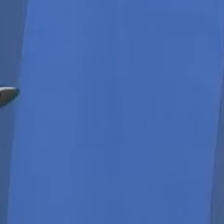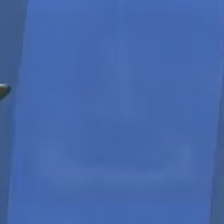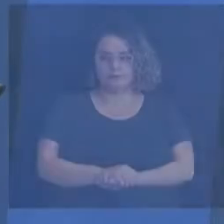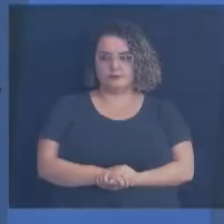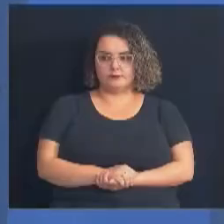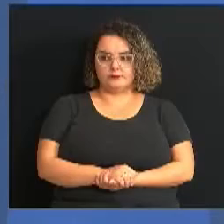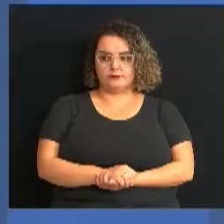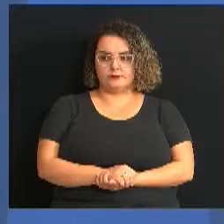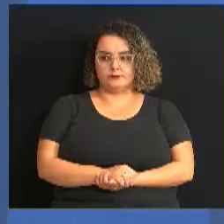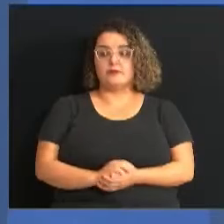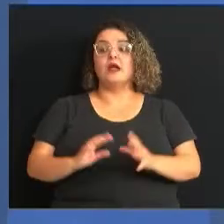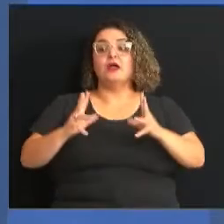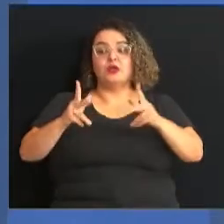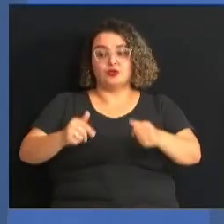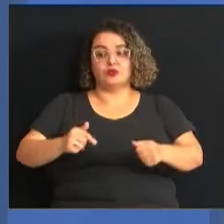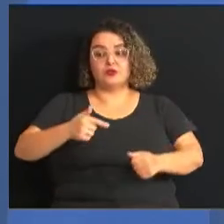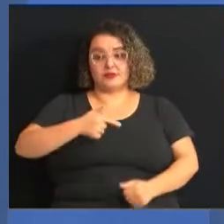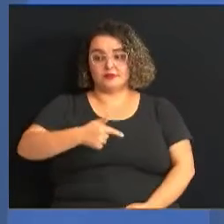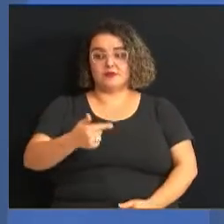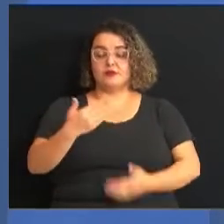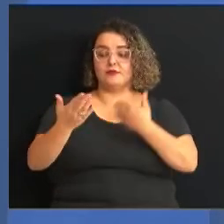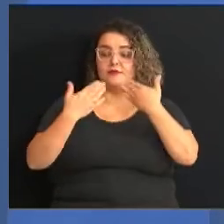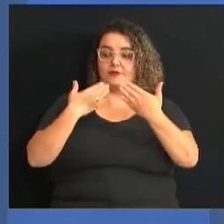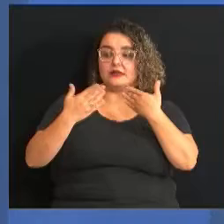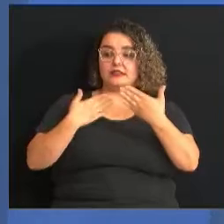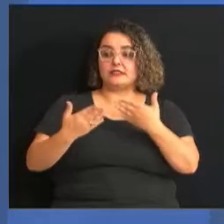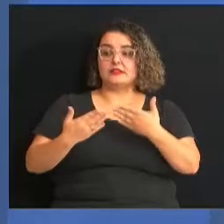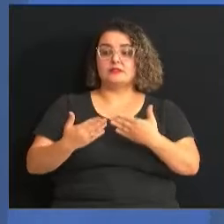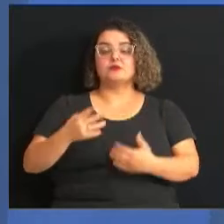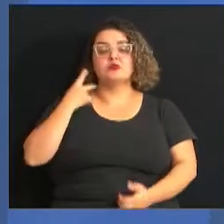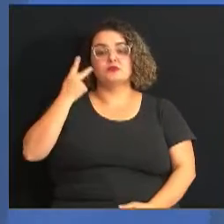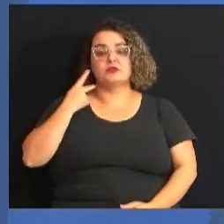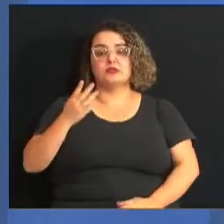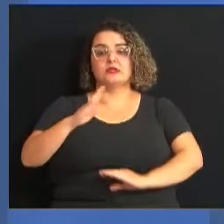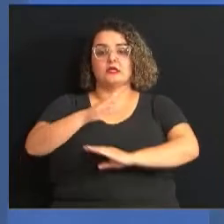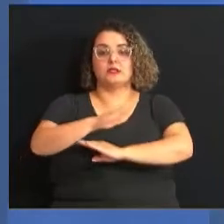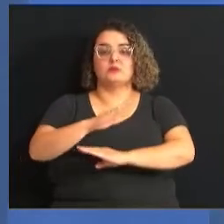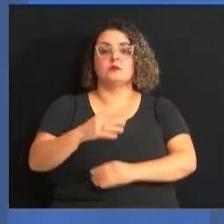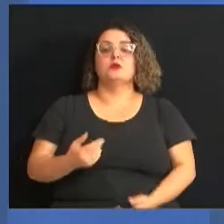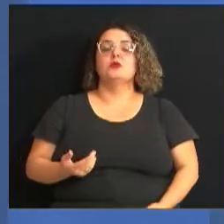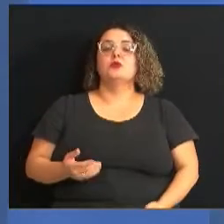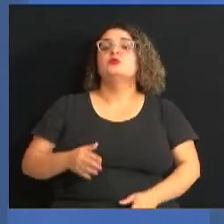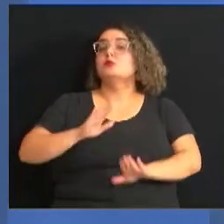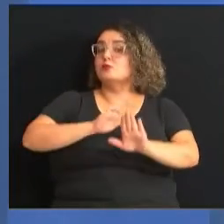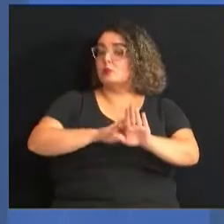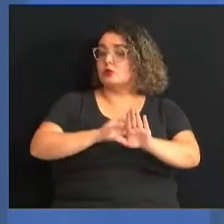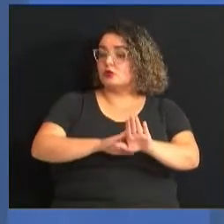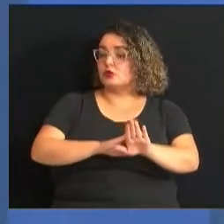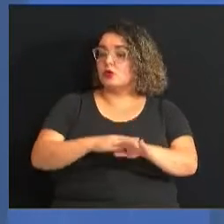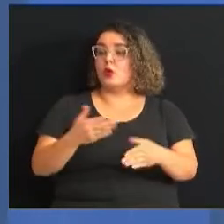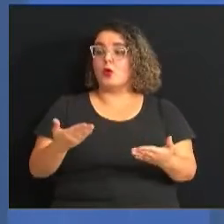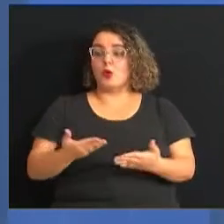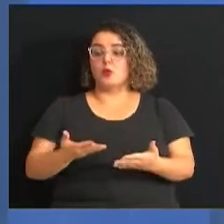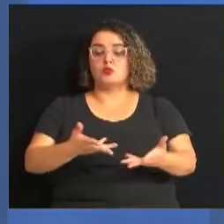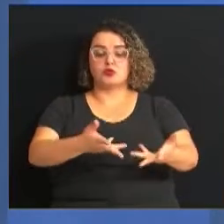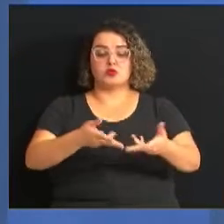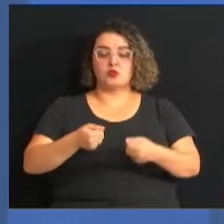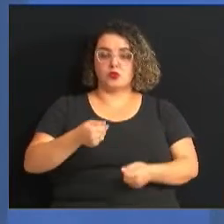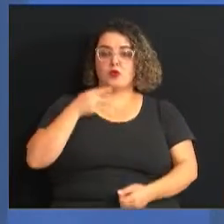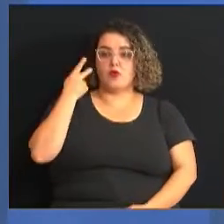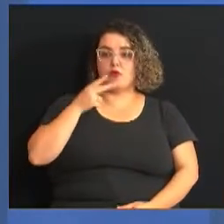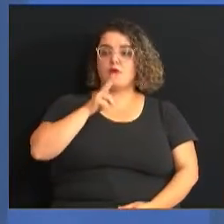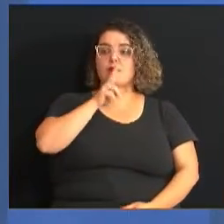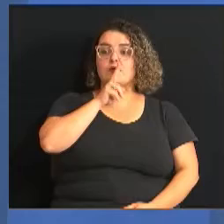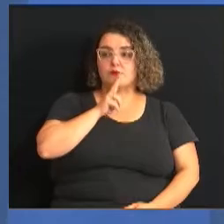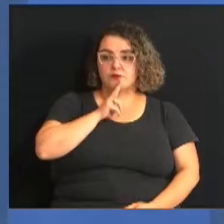como toda semana, a gente conversa com um parlamentar aqui da Câmara Municipal de Campinas sobre a sua atuação. Hoje, o nosso convidado é o vereador Nelson